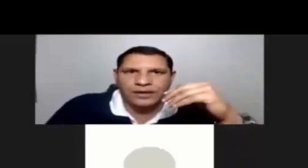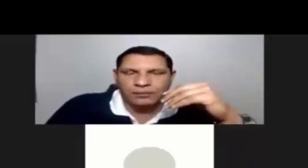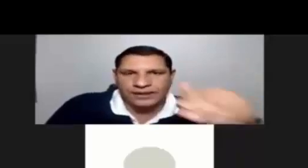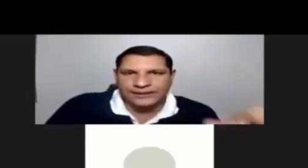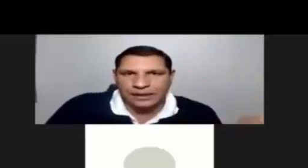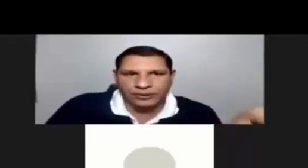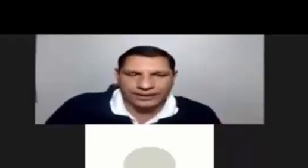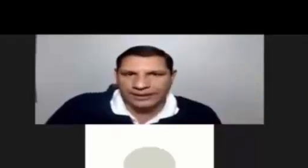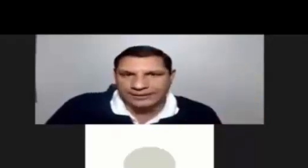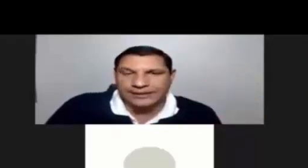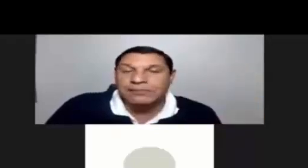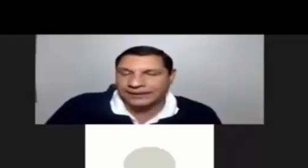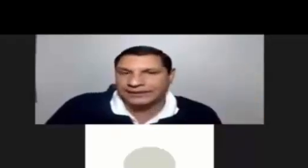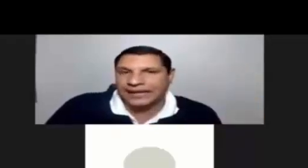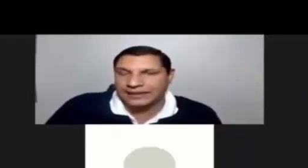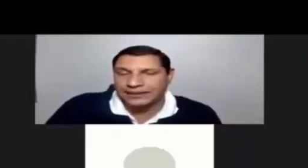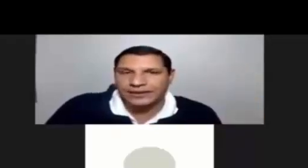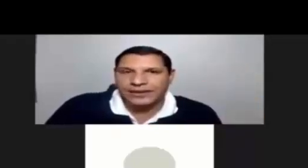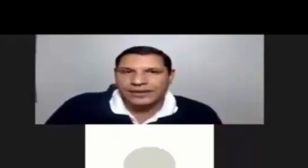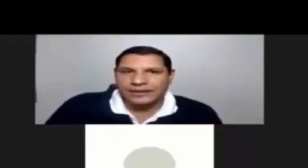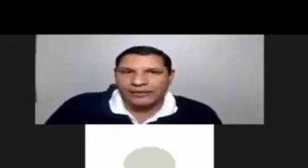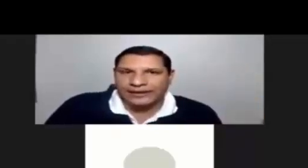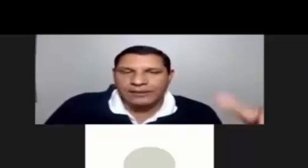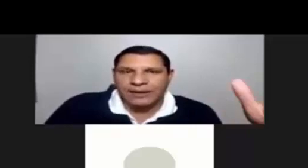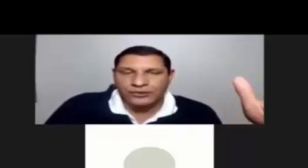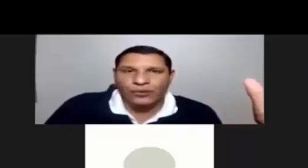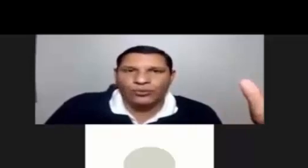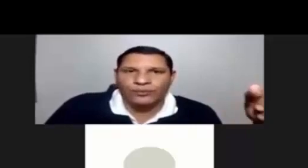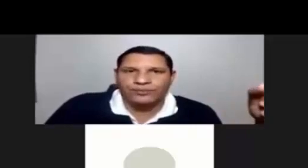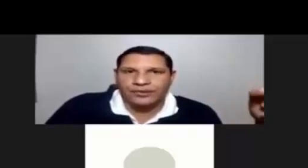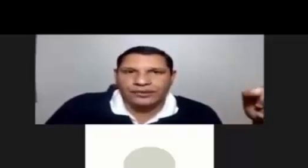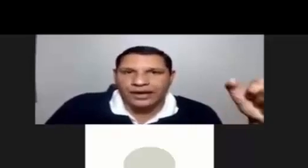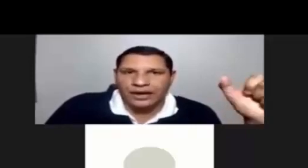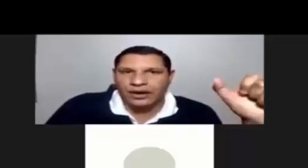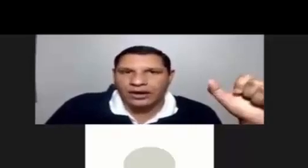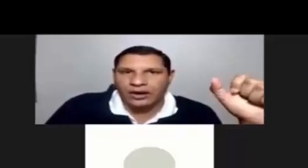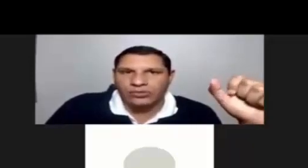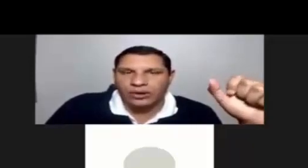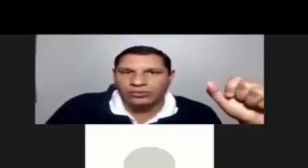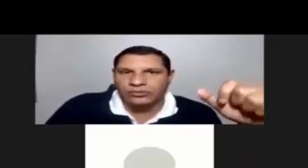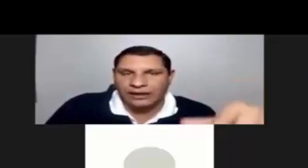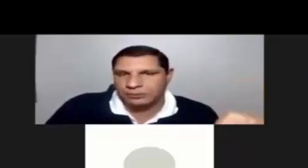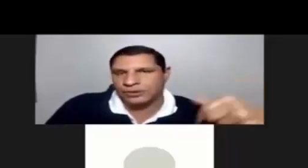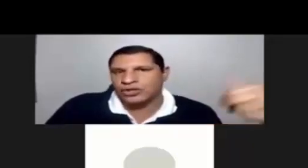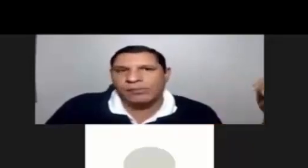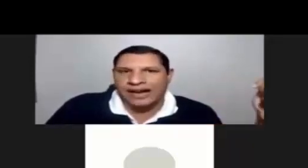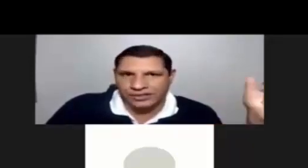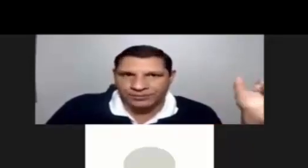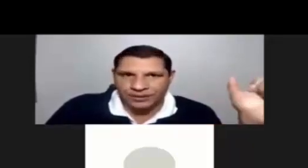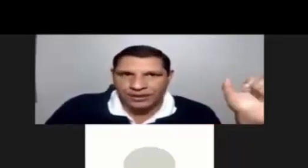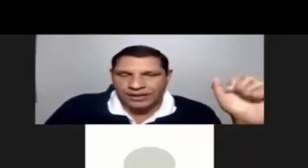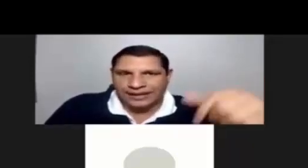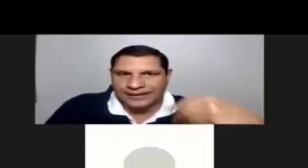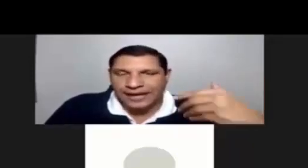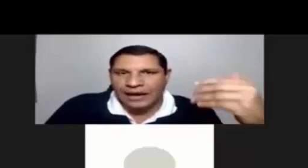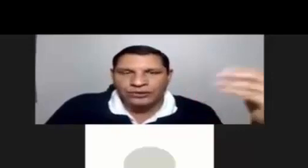por exemplo esse queimar que está ali não é queimar de fogo é uma expressão idiomática